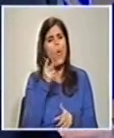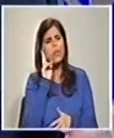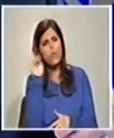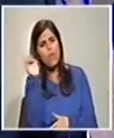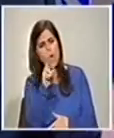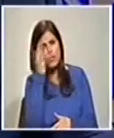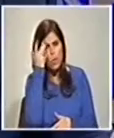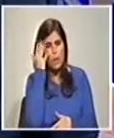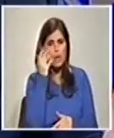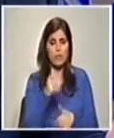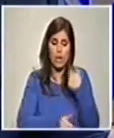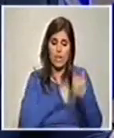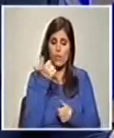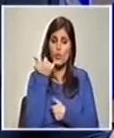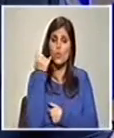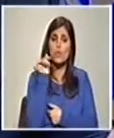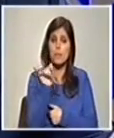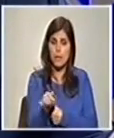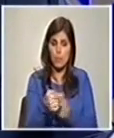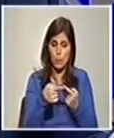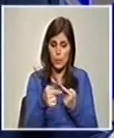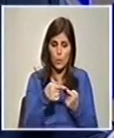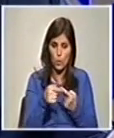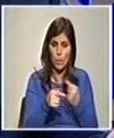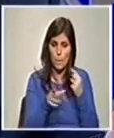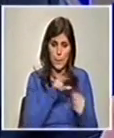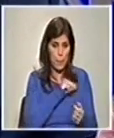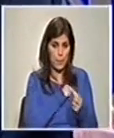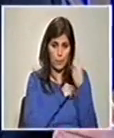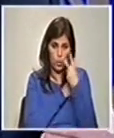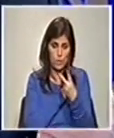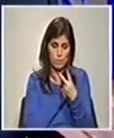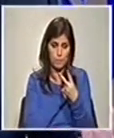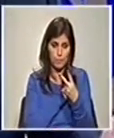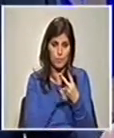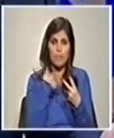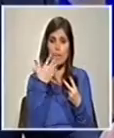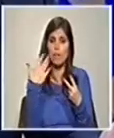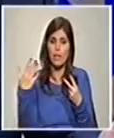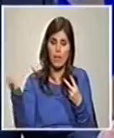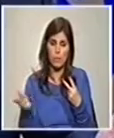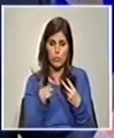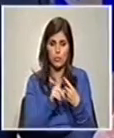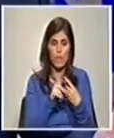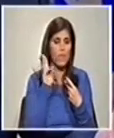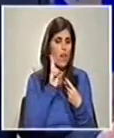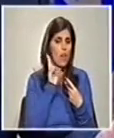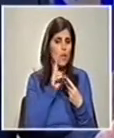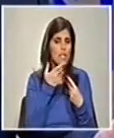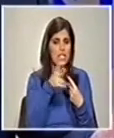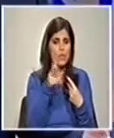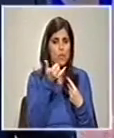verificamos que tivemos 2 mil candidaturas durante este período a estes dois prémios. Atribuímos valores a